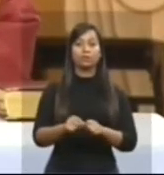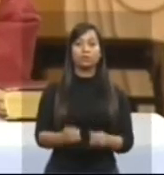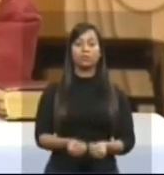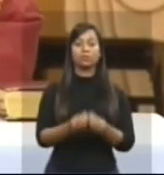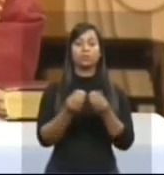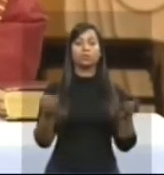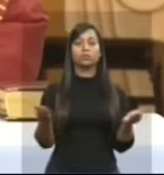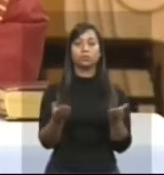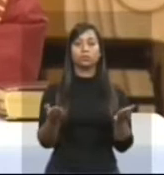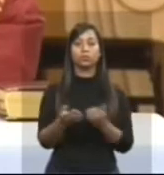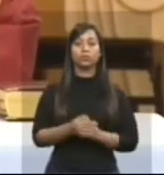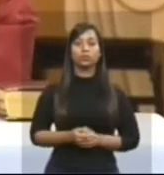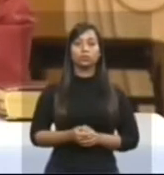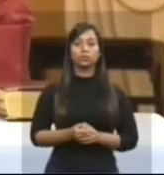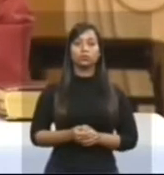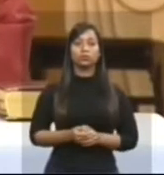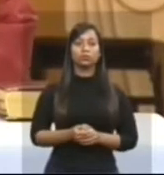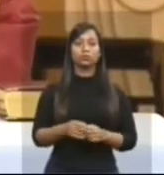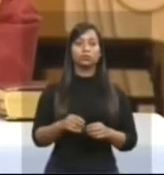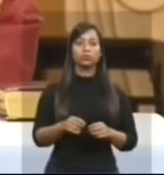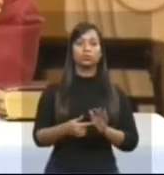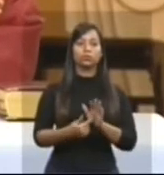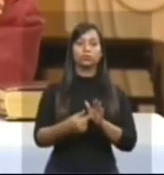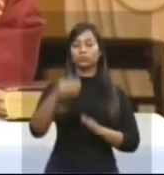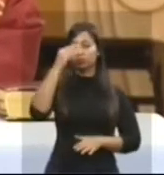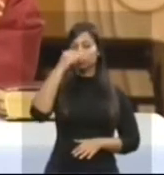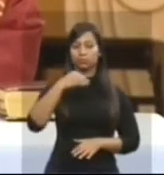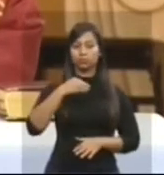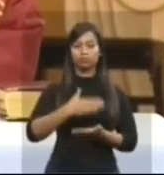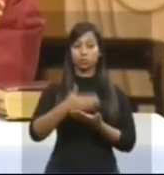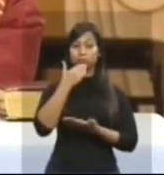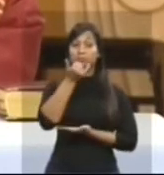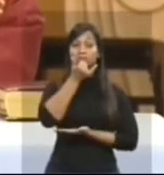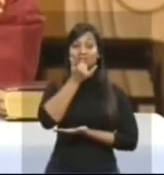esta Eucaristia, fazendo o nosso ato penitencial.